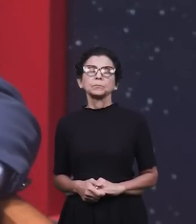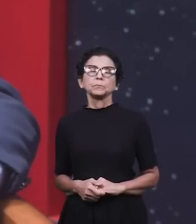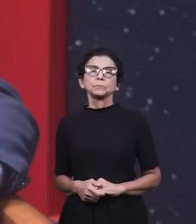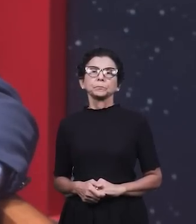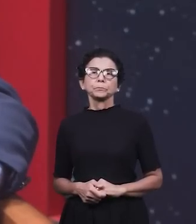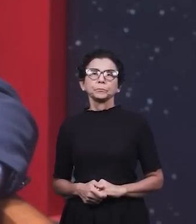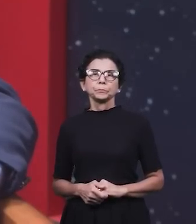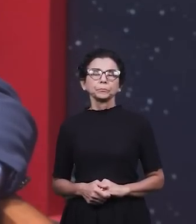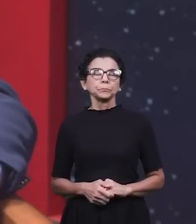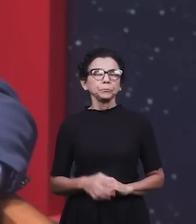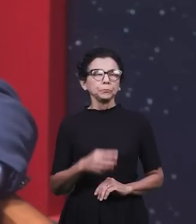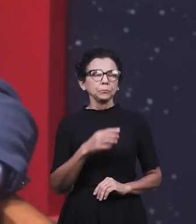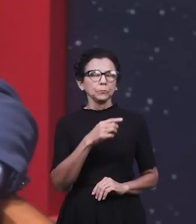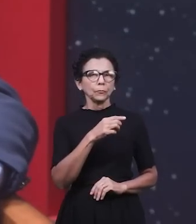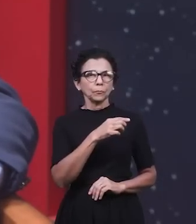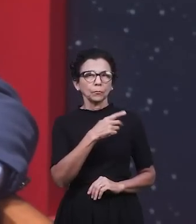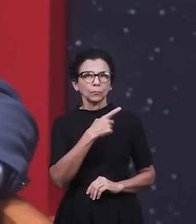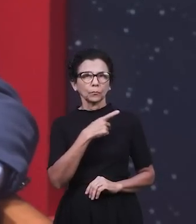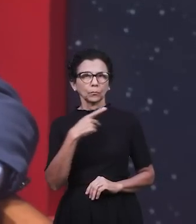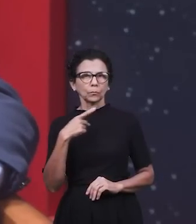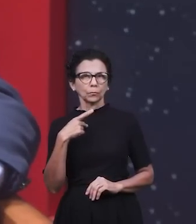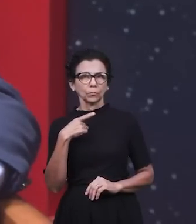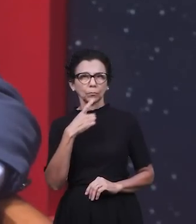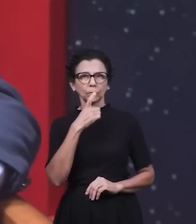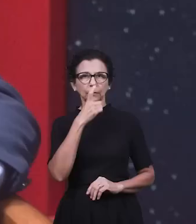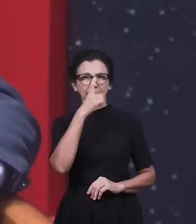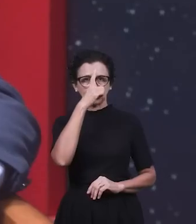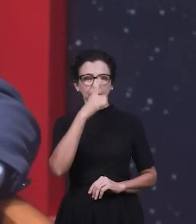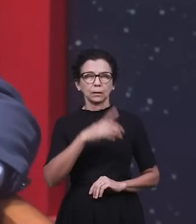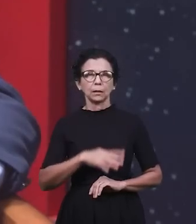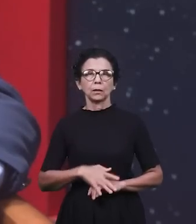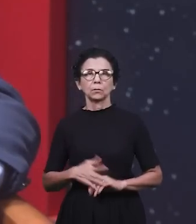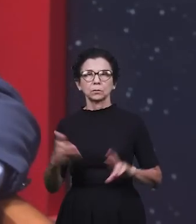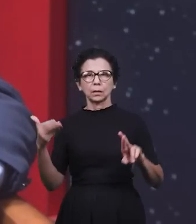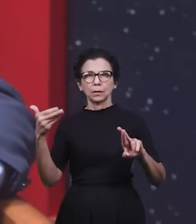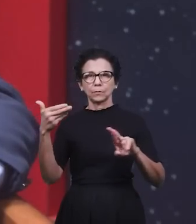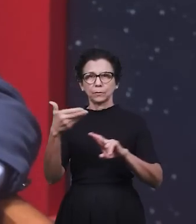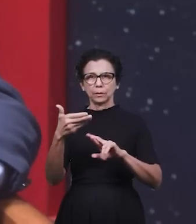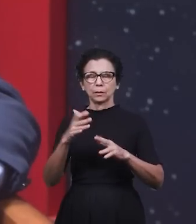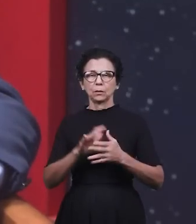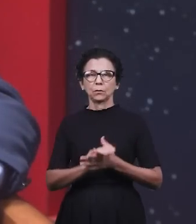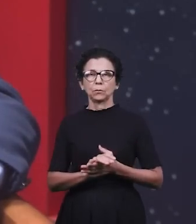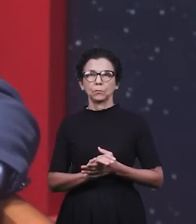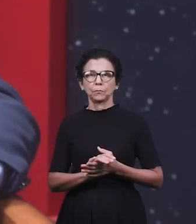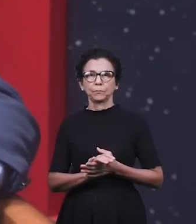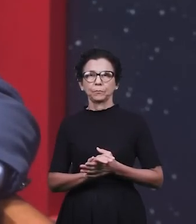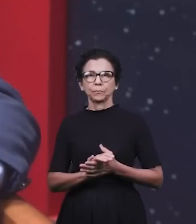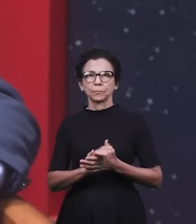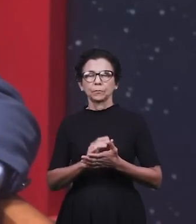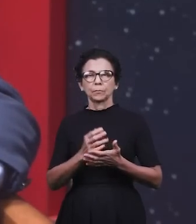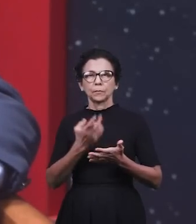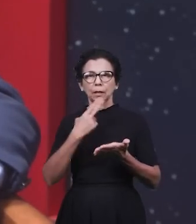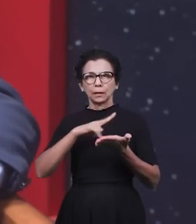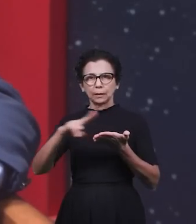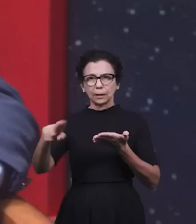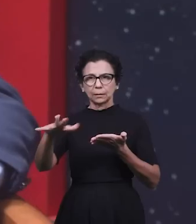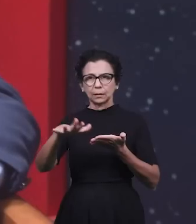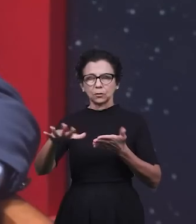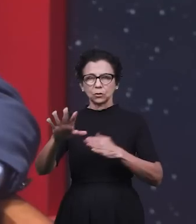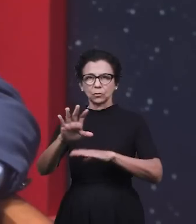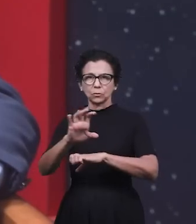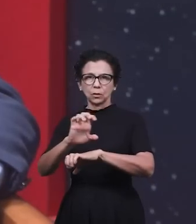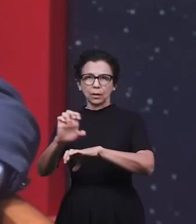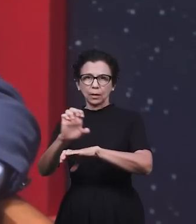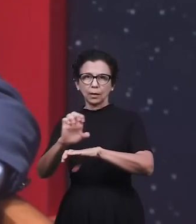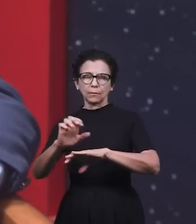Quando o Daniel aqui falou do Senhor na carta de Éfeso, que ele anda no meio dos 7 castiçais, veja